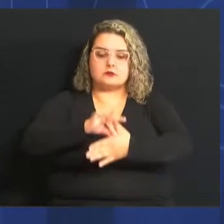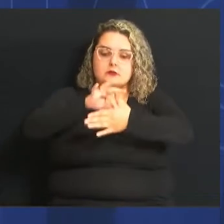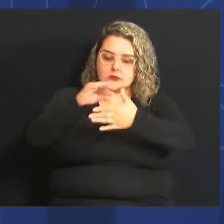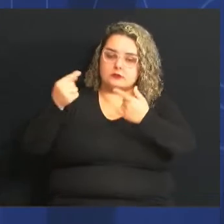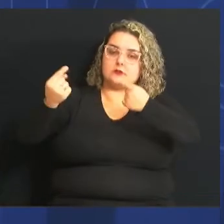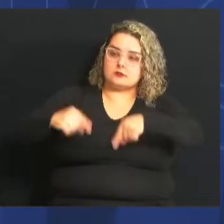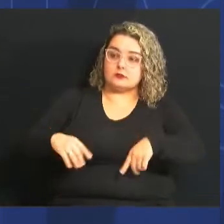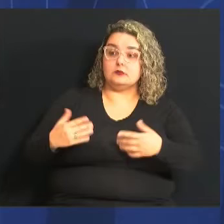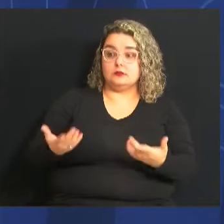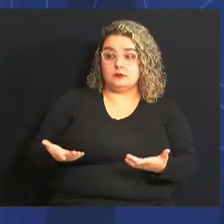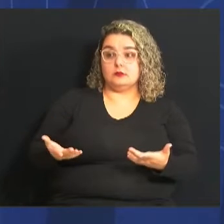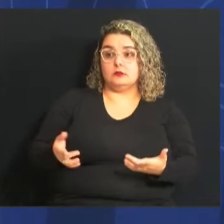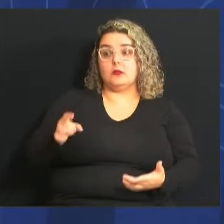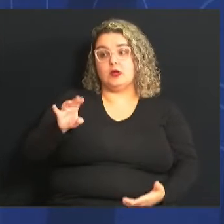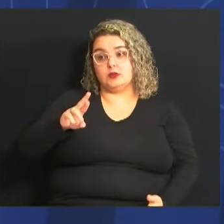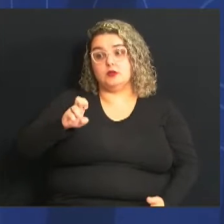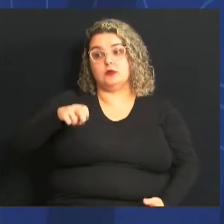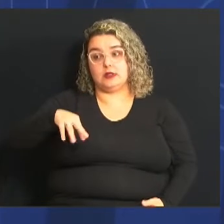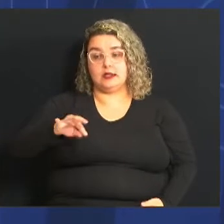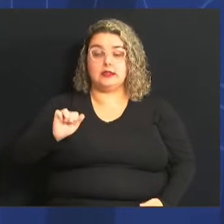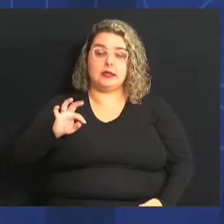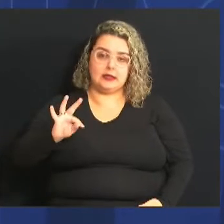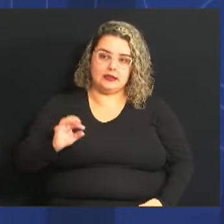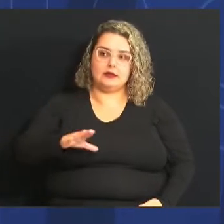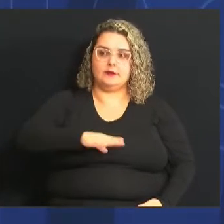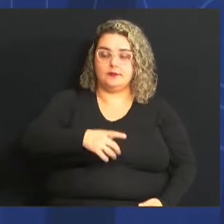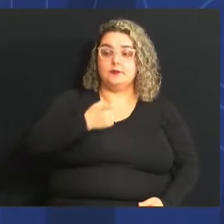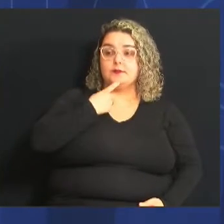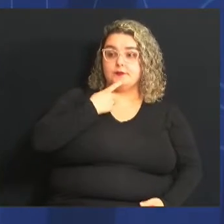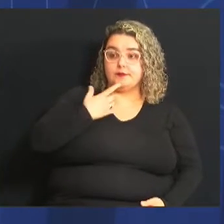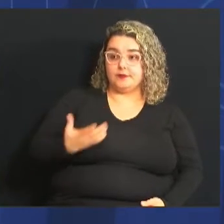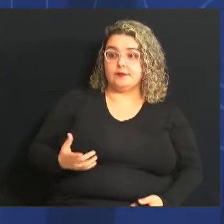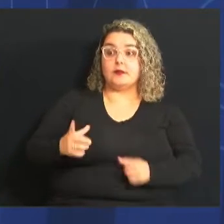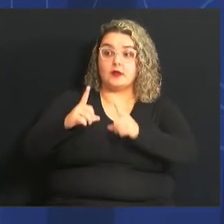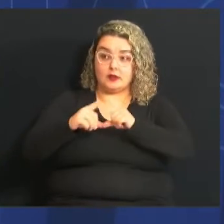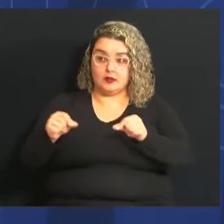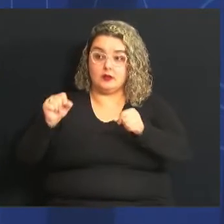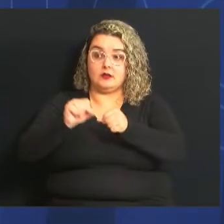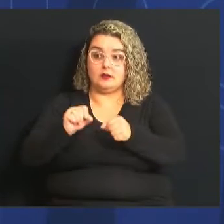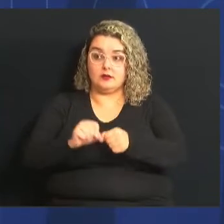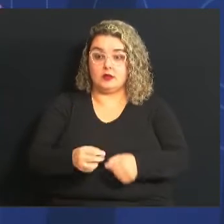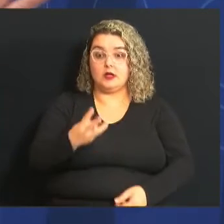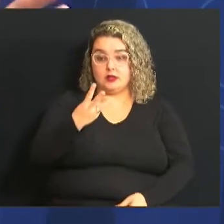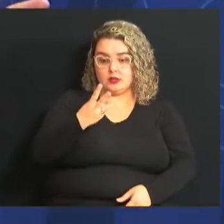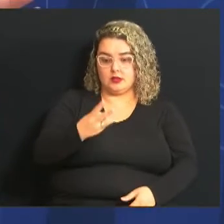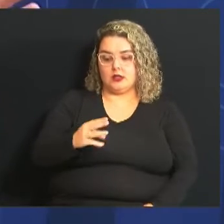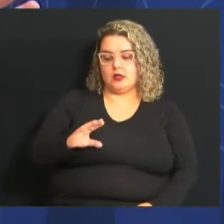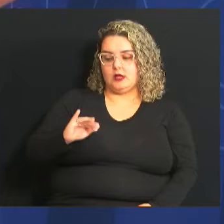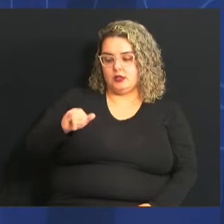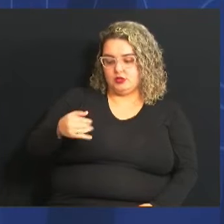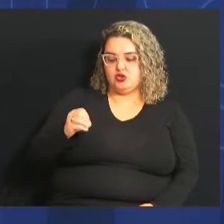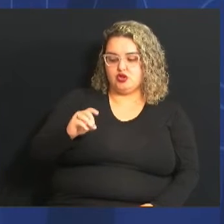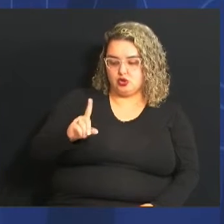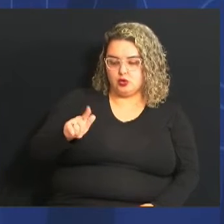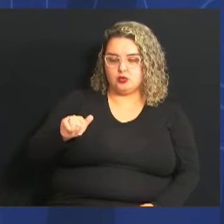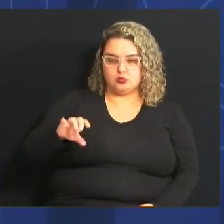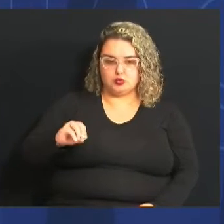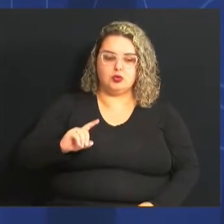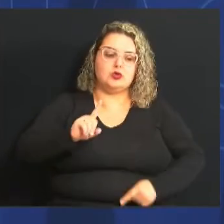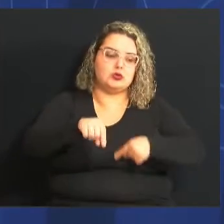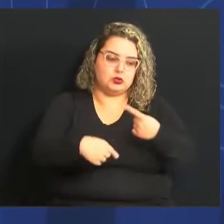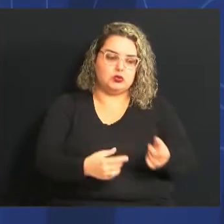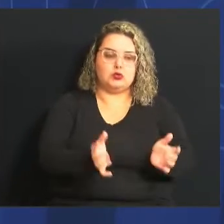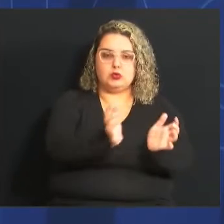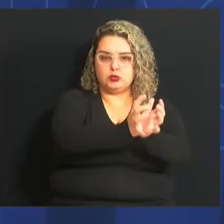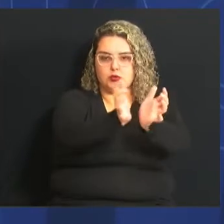mas só o Renata, os campineiros e a equipe de Brasília é que fizeram 3 jogos. Todas as outras equipes jogaram